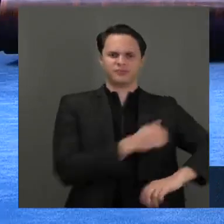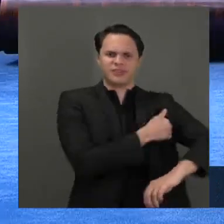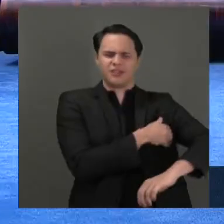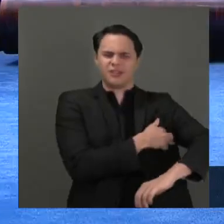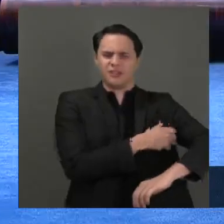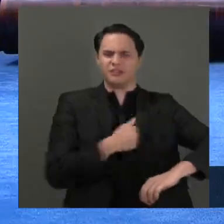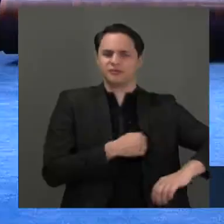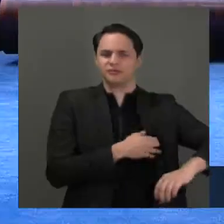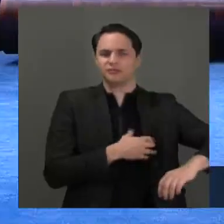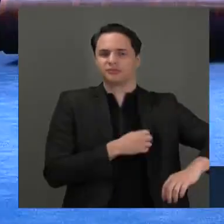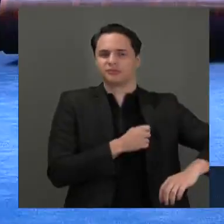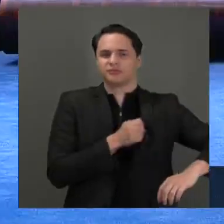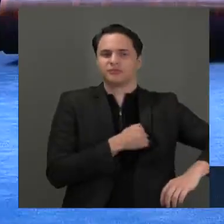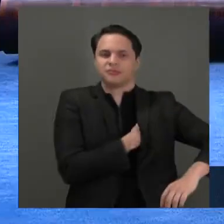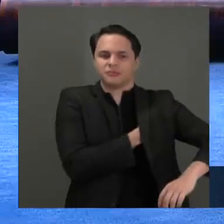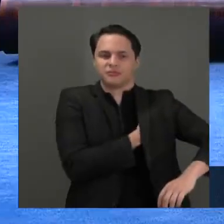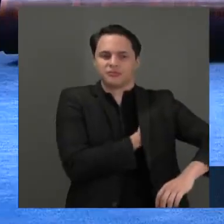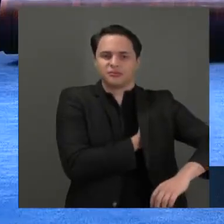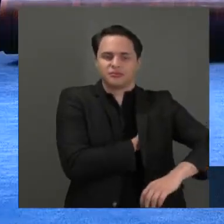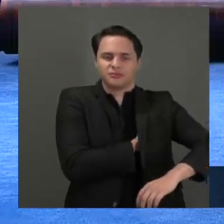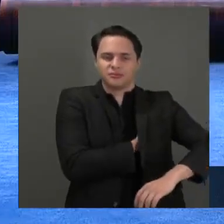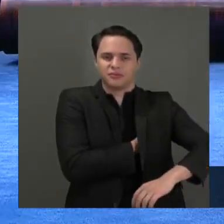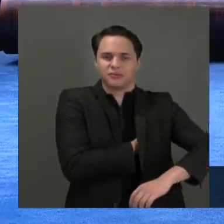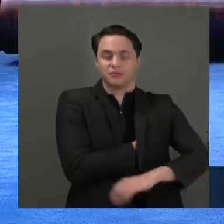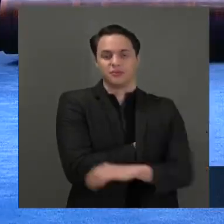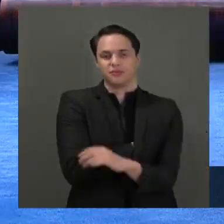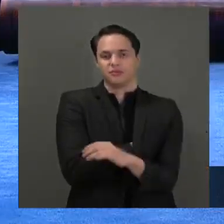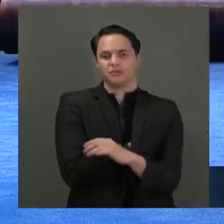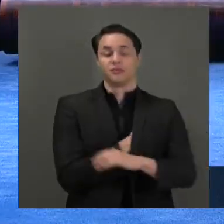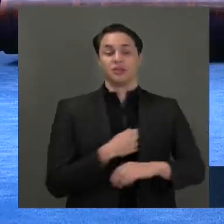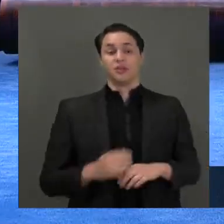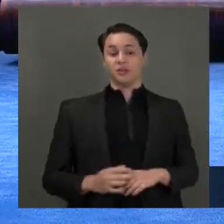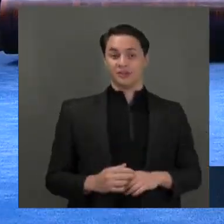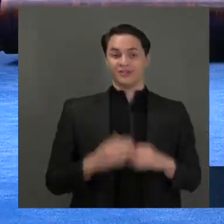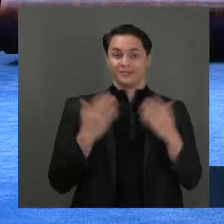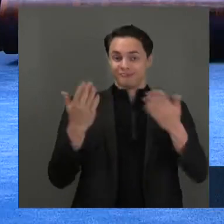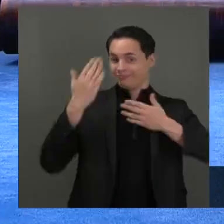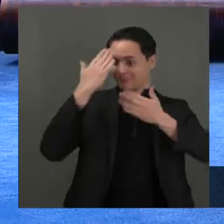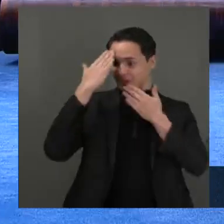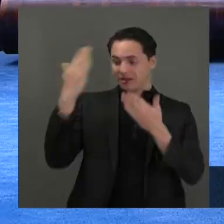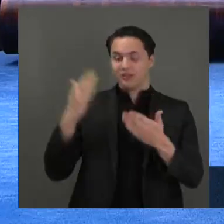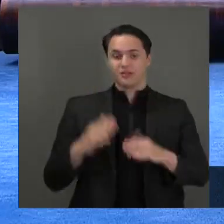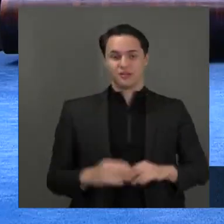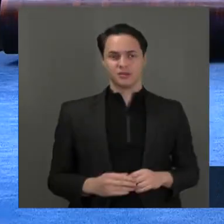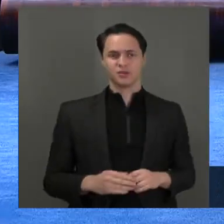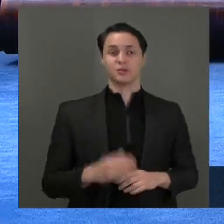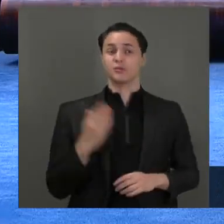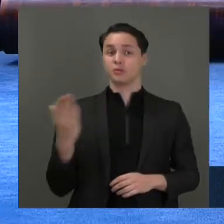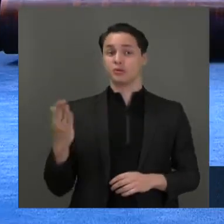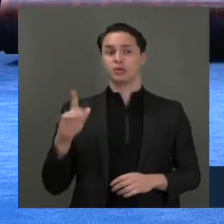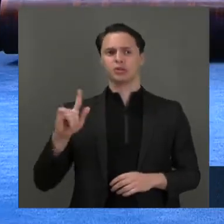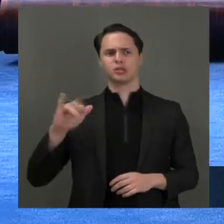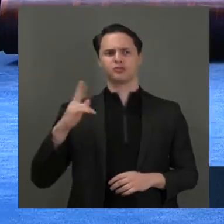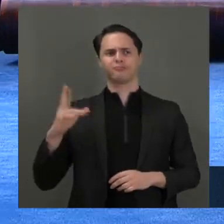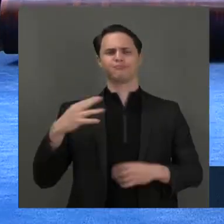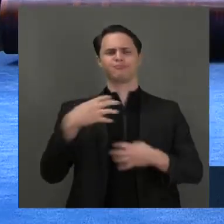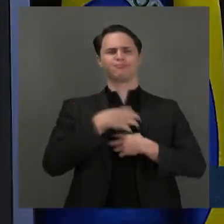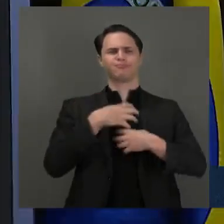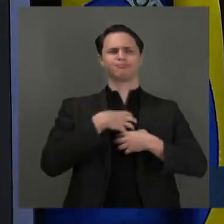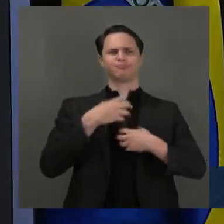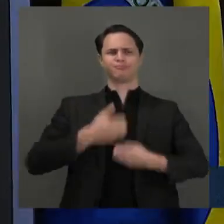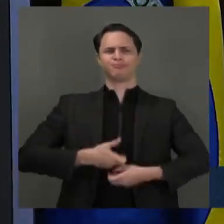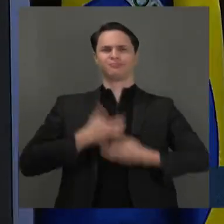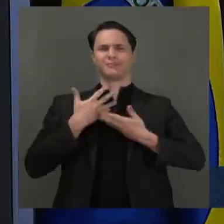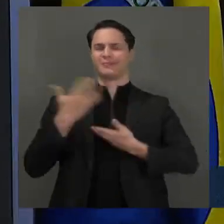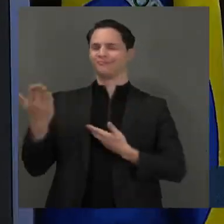Presidente Cajuru, Girão é sempre uma personalidade que nos inspira a cada dia, por isso que